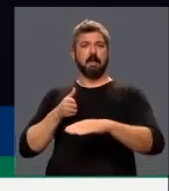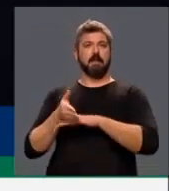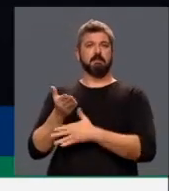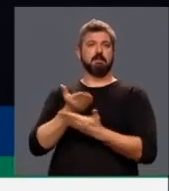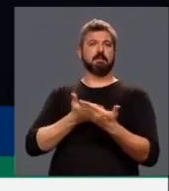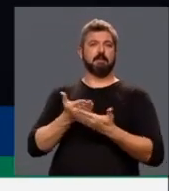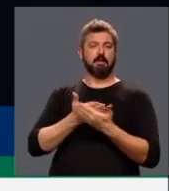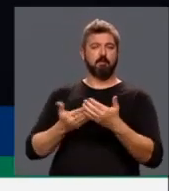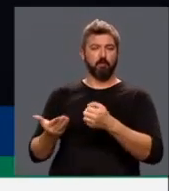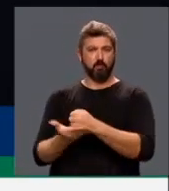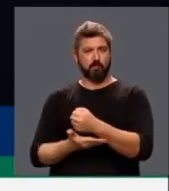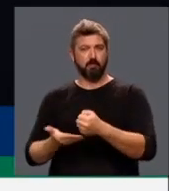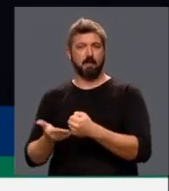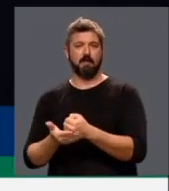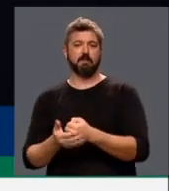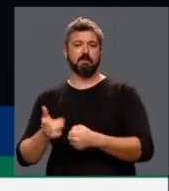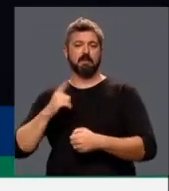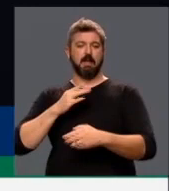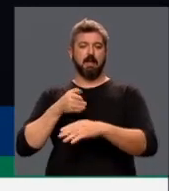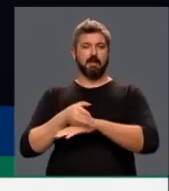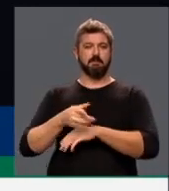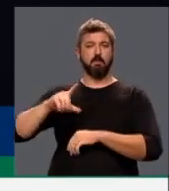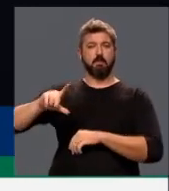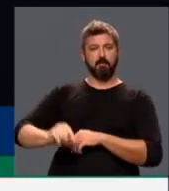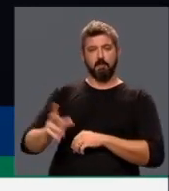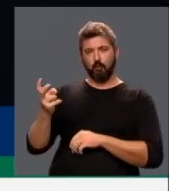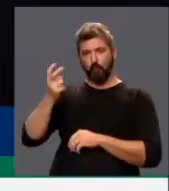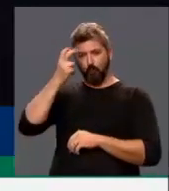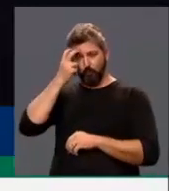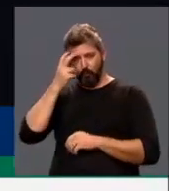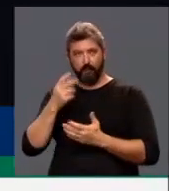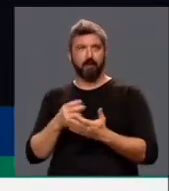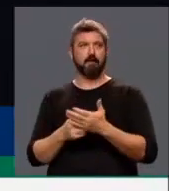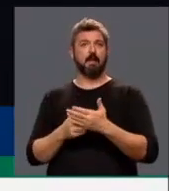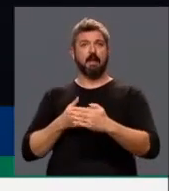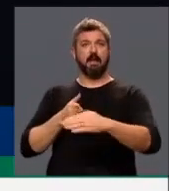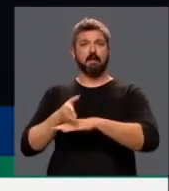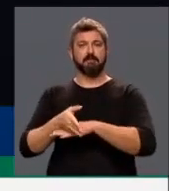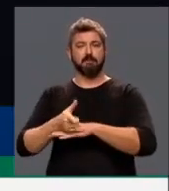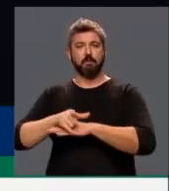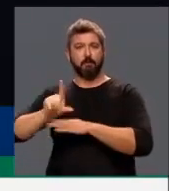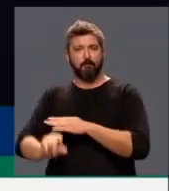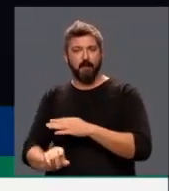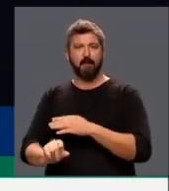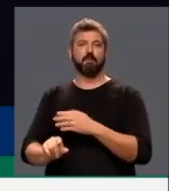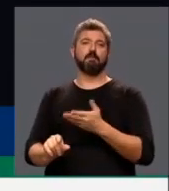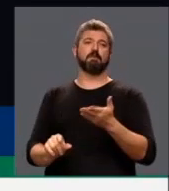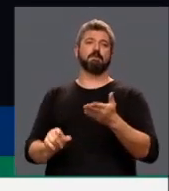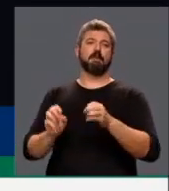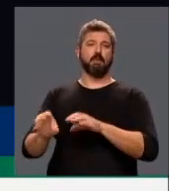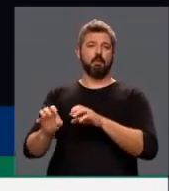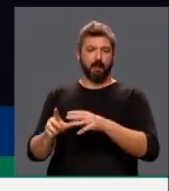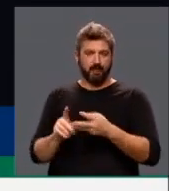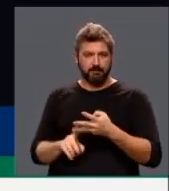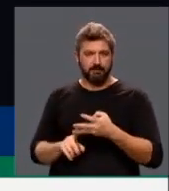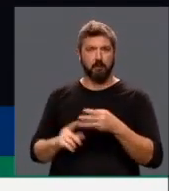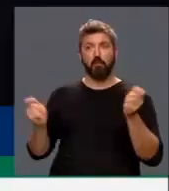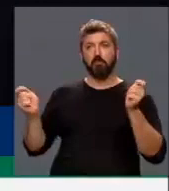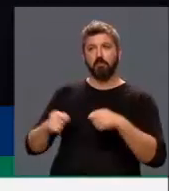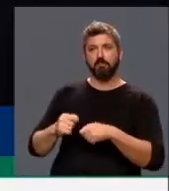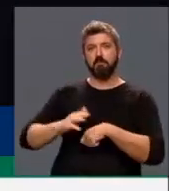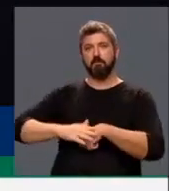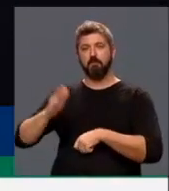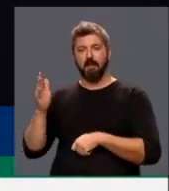saneamento básico, que a gente tem menos acesso a políticas de cultura, que a gente tem menos acesso a políticas de educação ou menos possibilidade